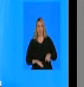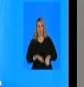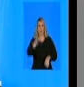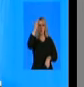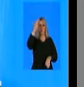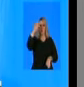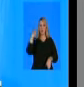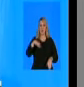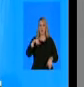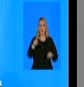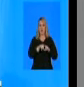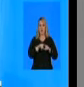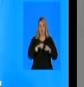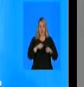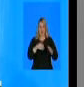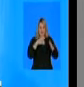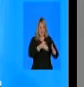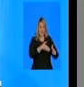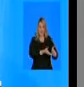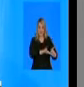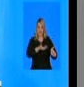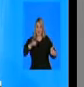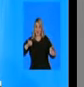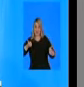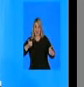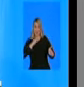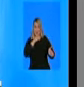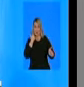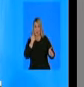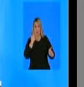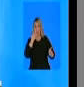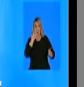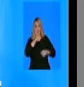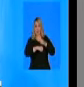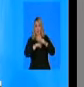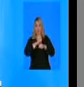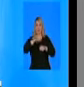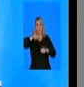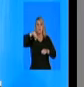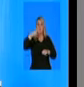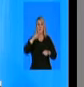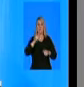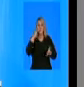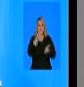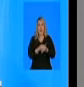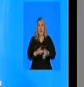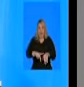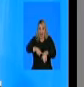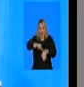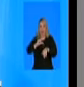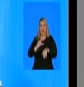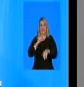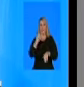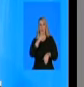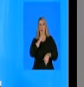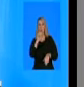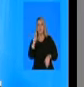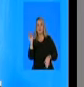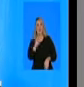A exumação do cadáver, que acontece 4 anos depois, agora você tem que pagar antecipado R$